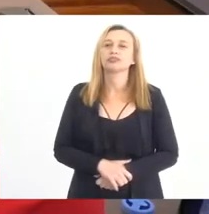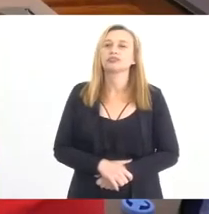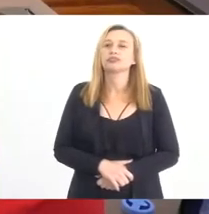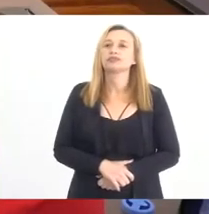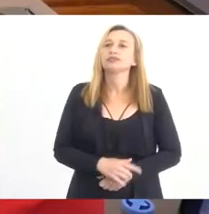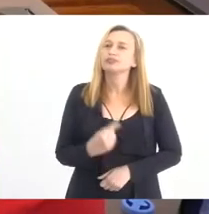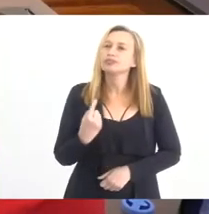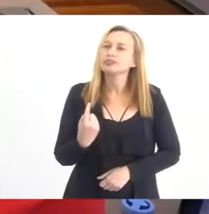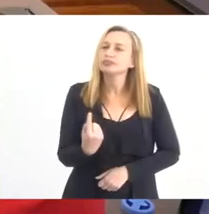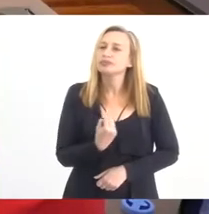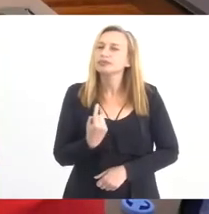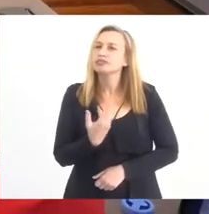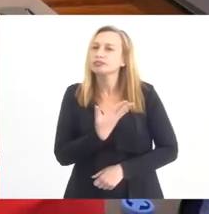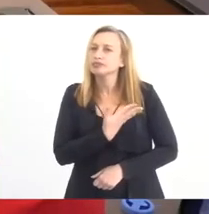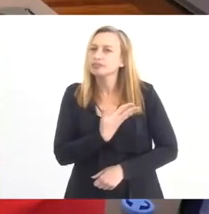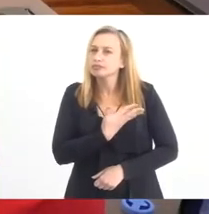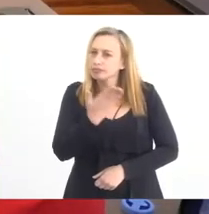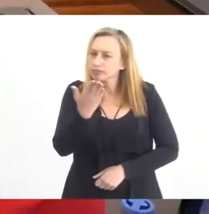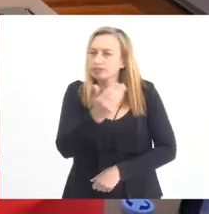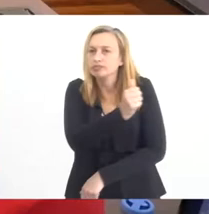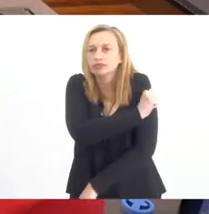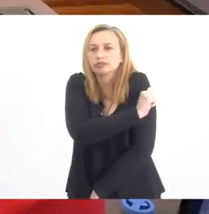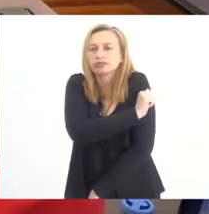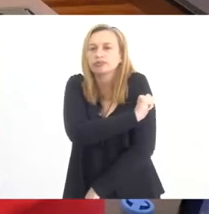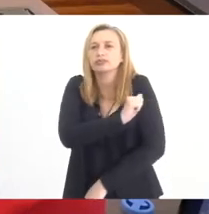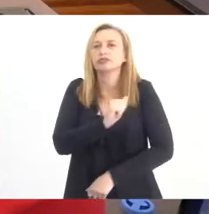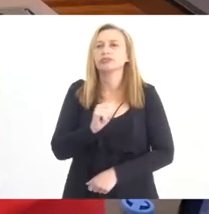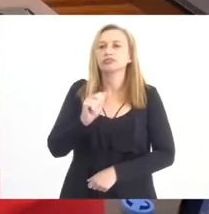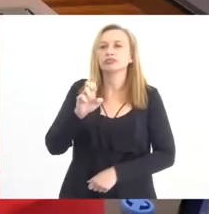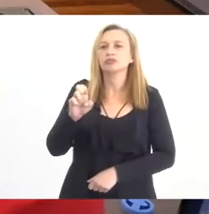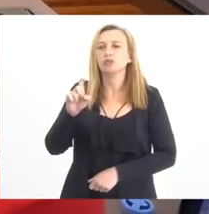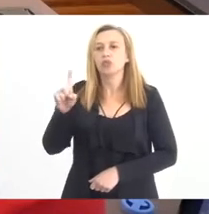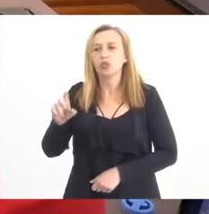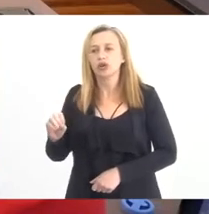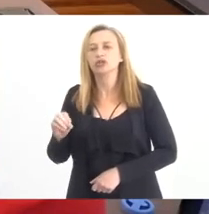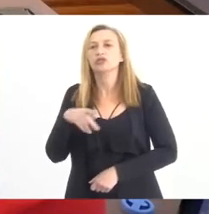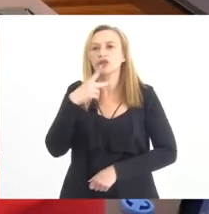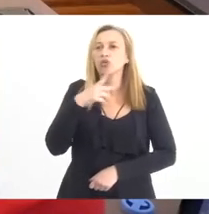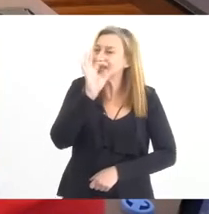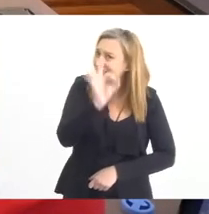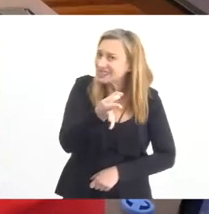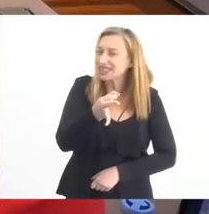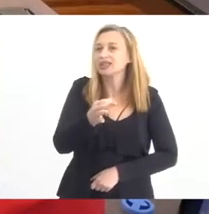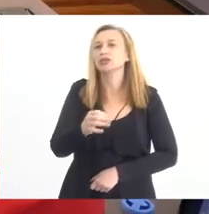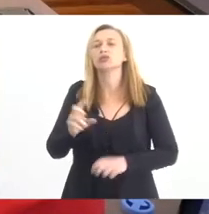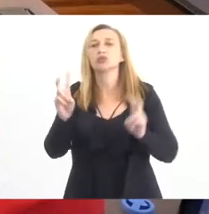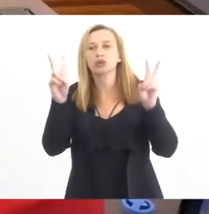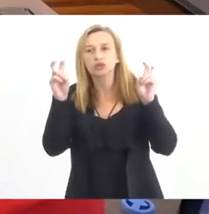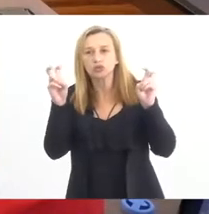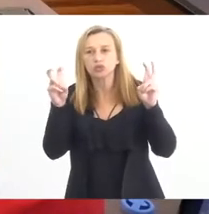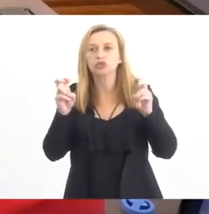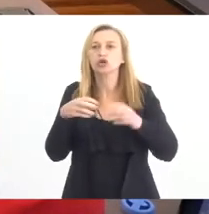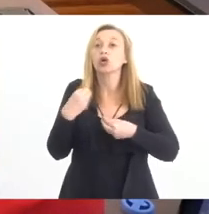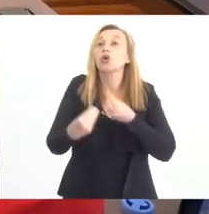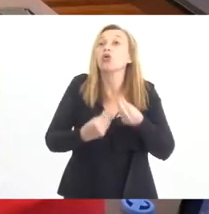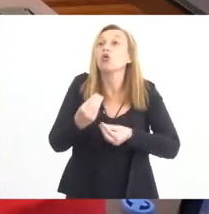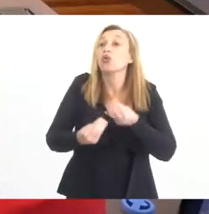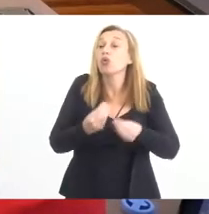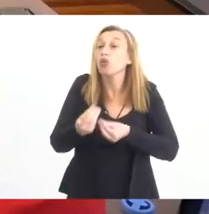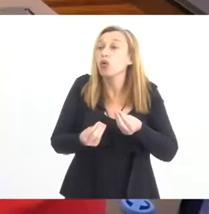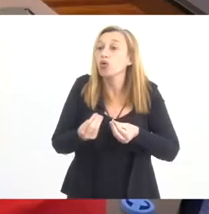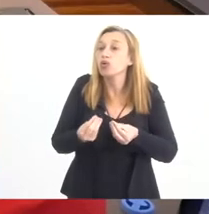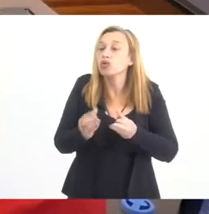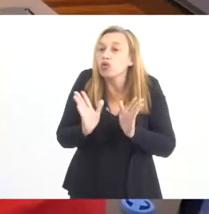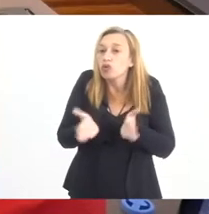a nossa aluna da UESO falou, e correta a questão, como está o estado da